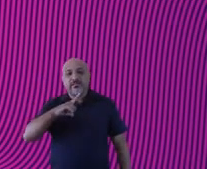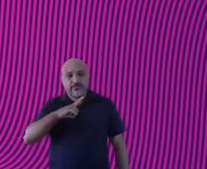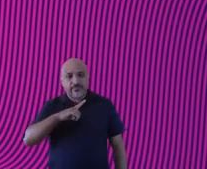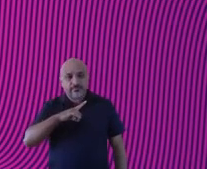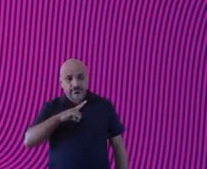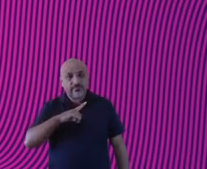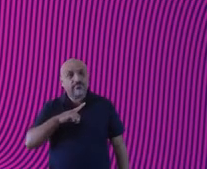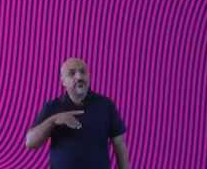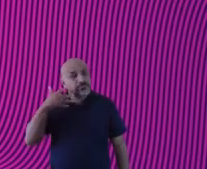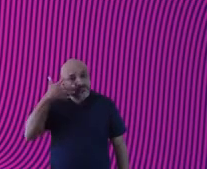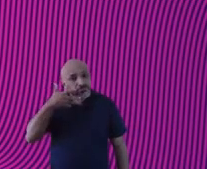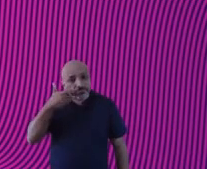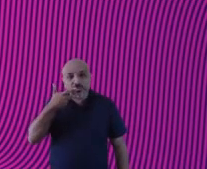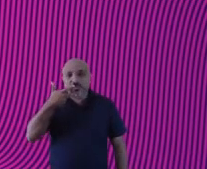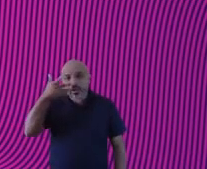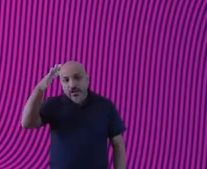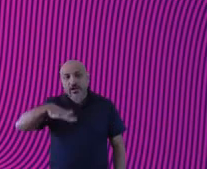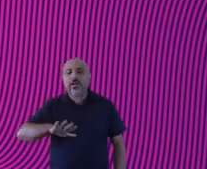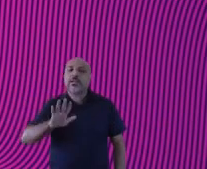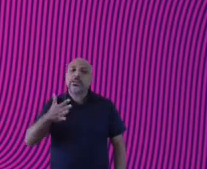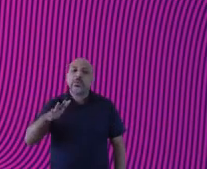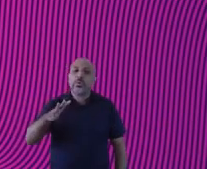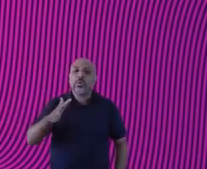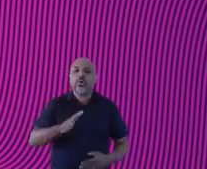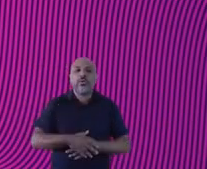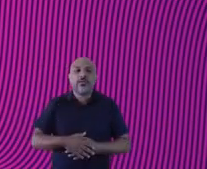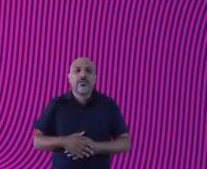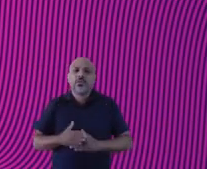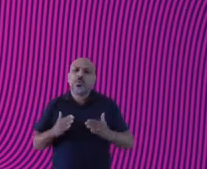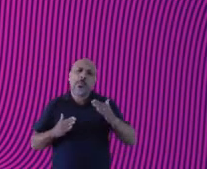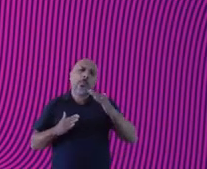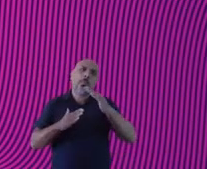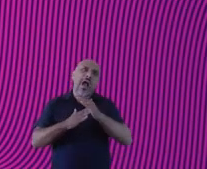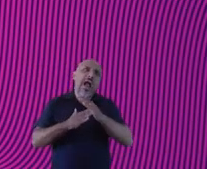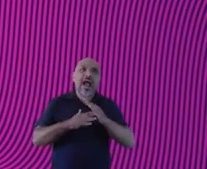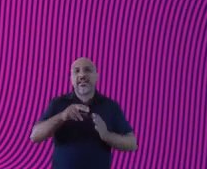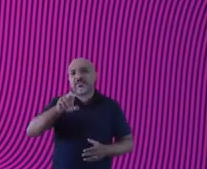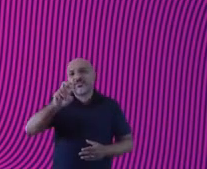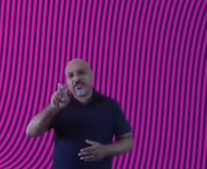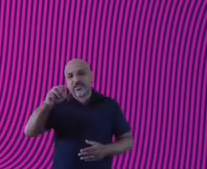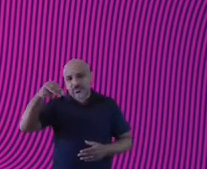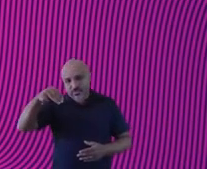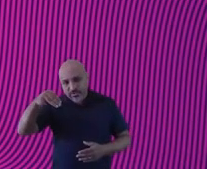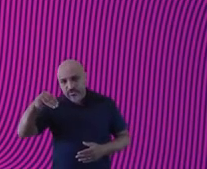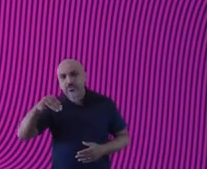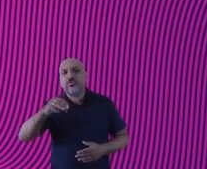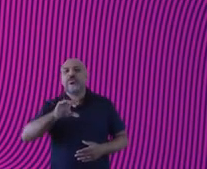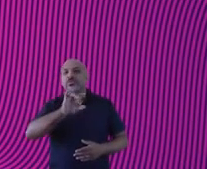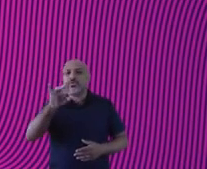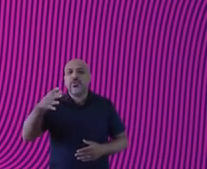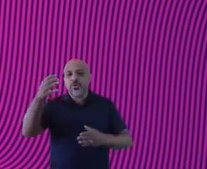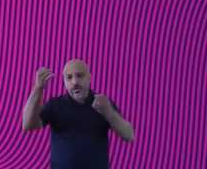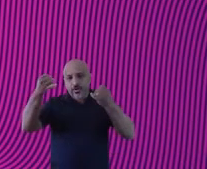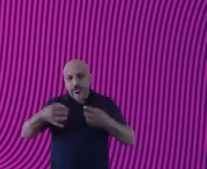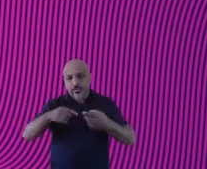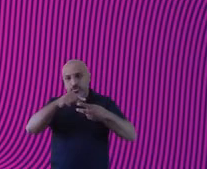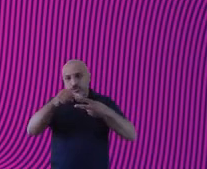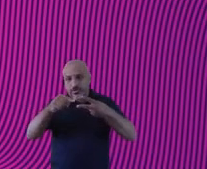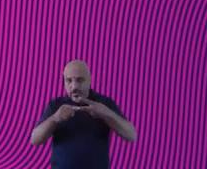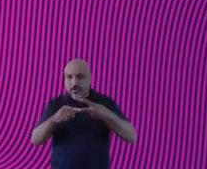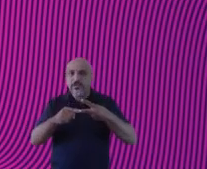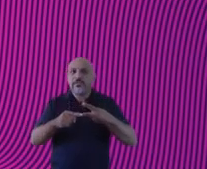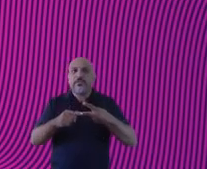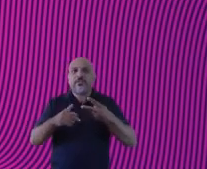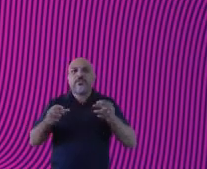painel fale aí em torno de, no máximo, uns 5 minutos sobre os 2 casos, né? Faça o